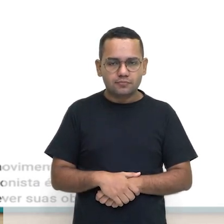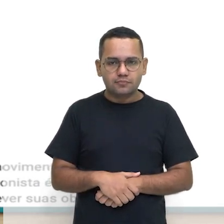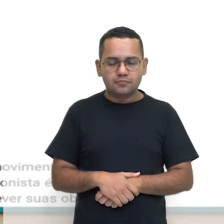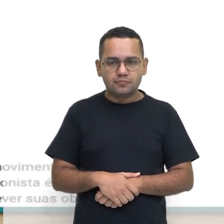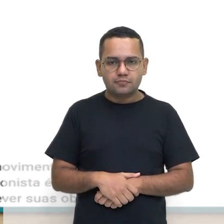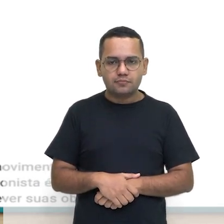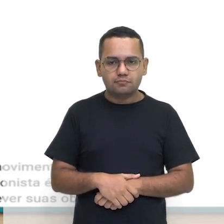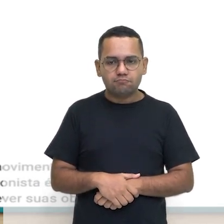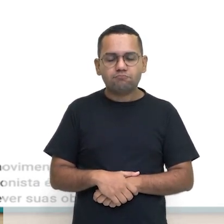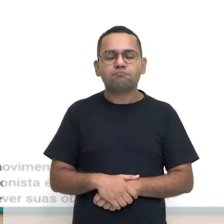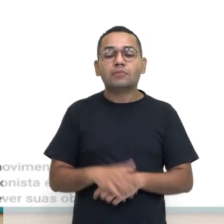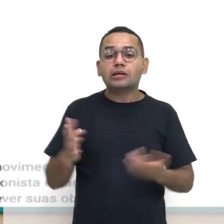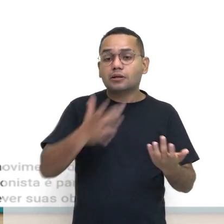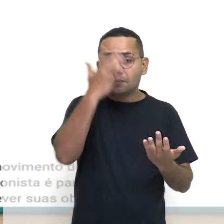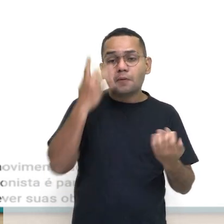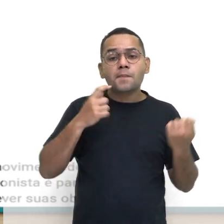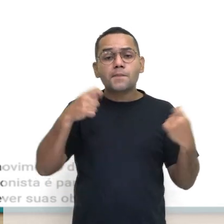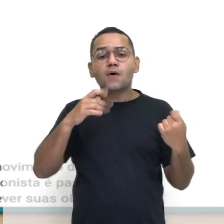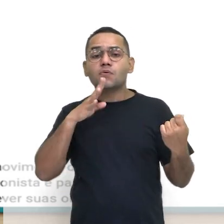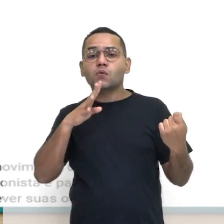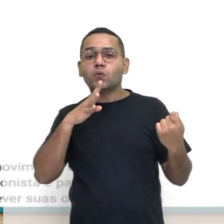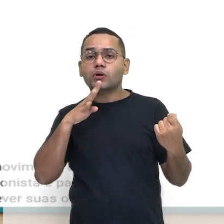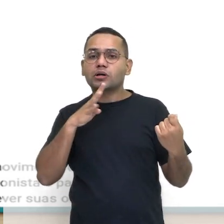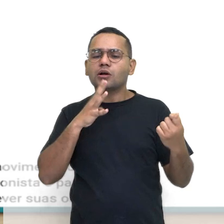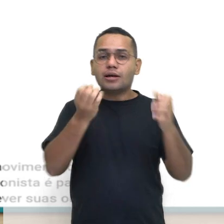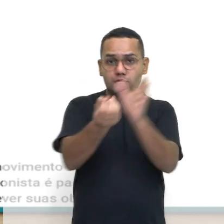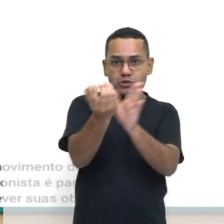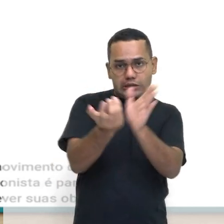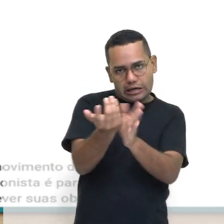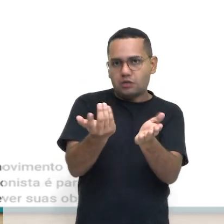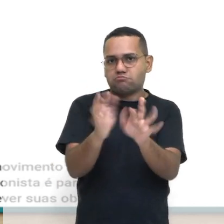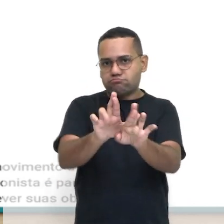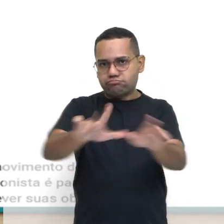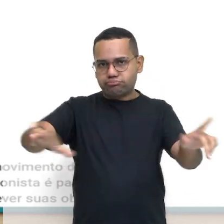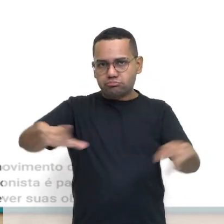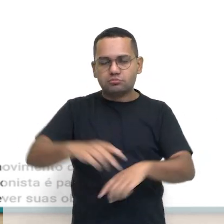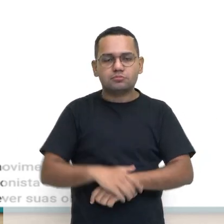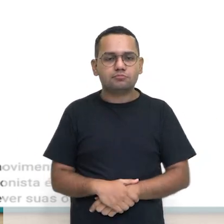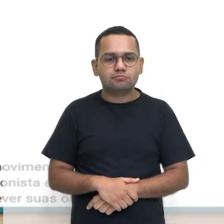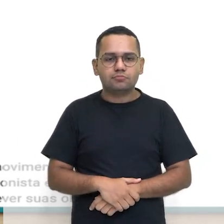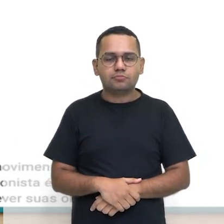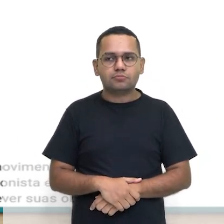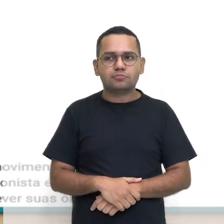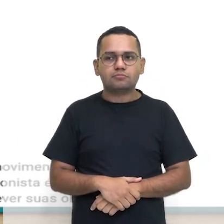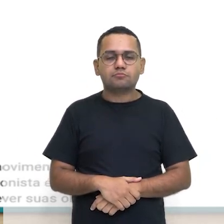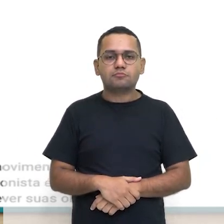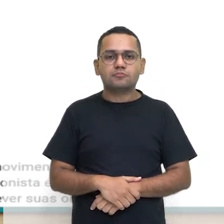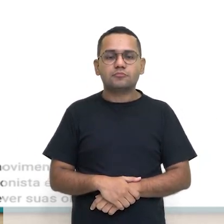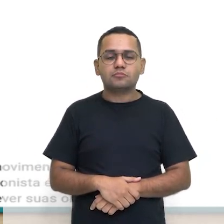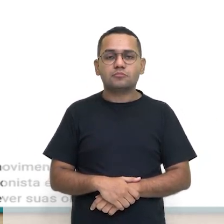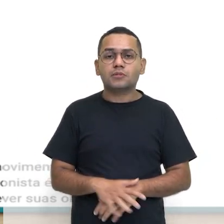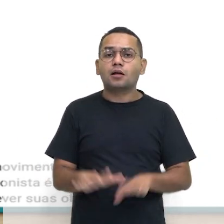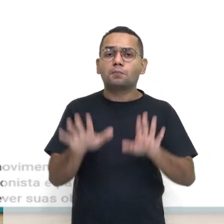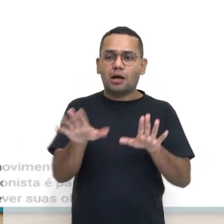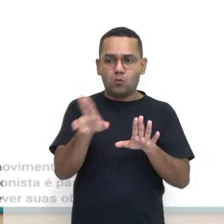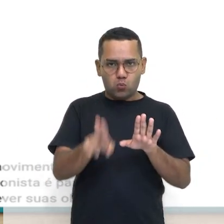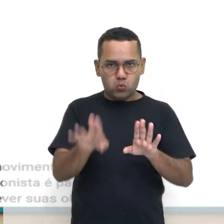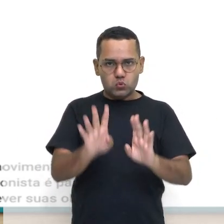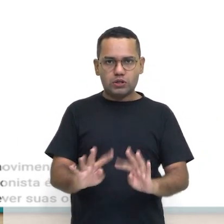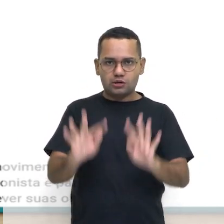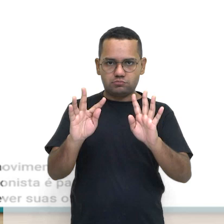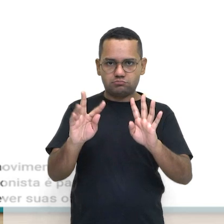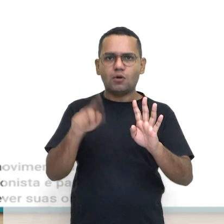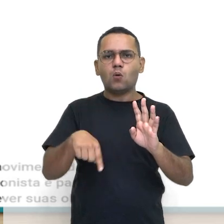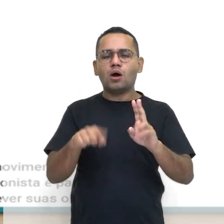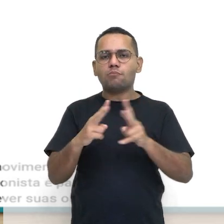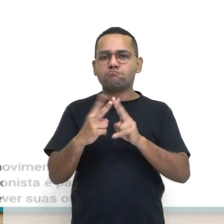dar a conhecer determinado patrimônio. Nesse sentido, os museus virtuais são aqueles que